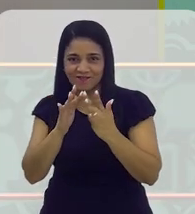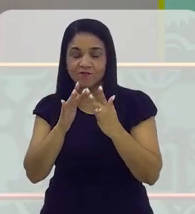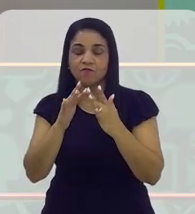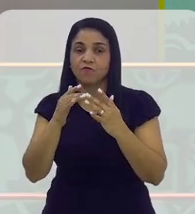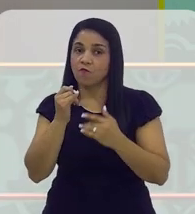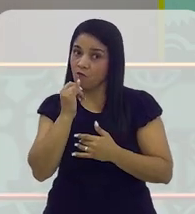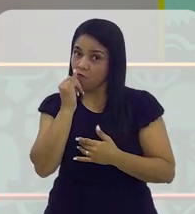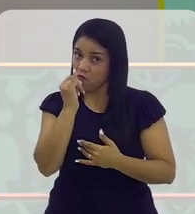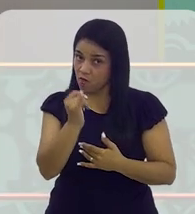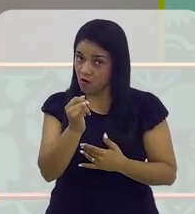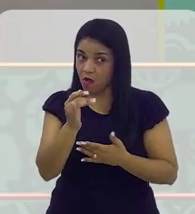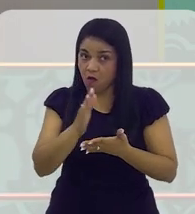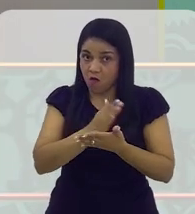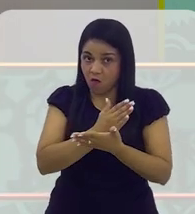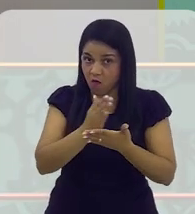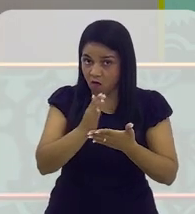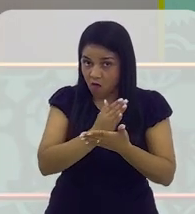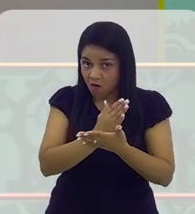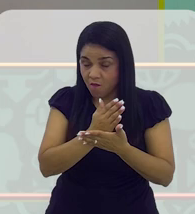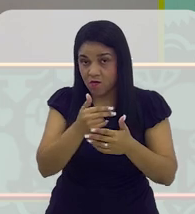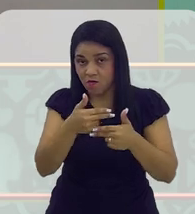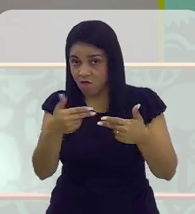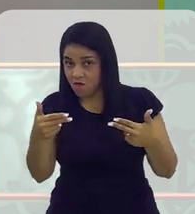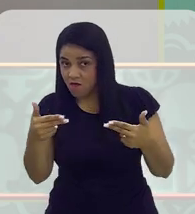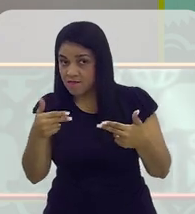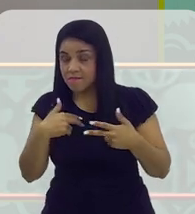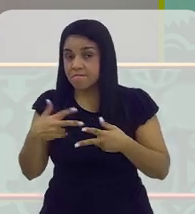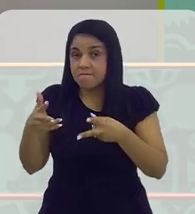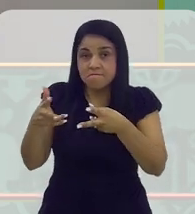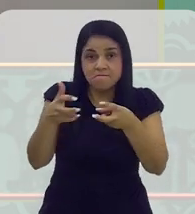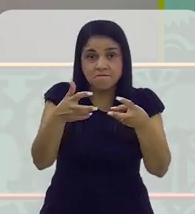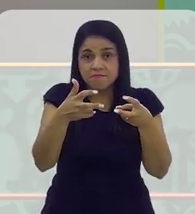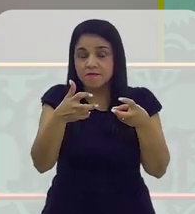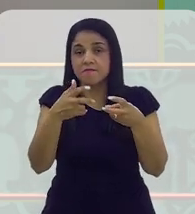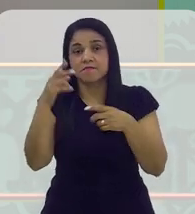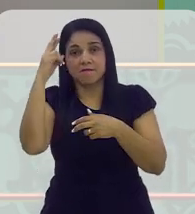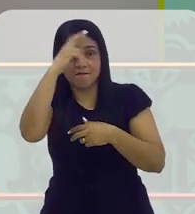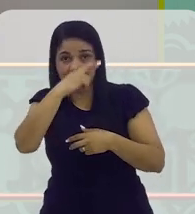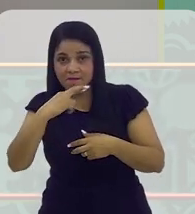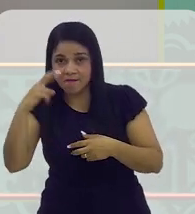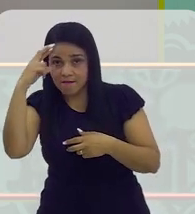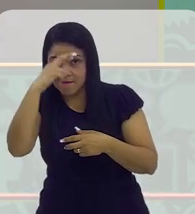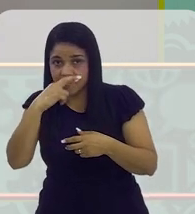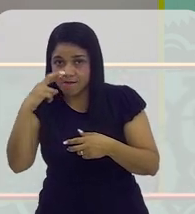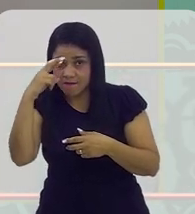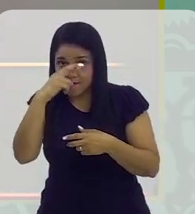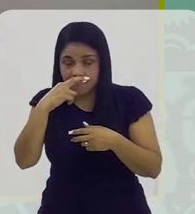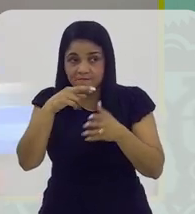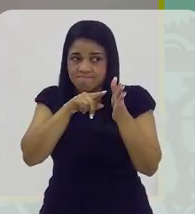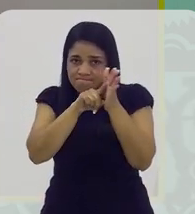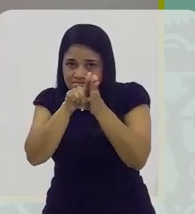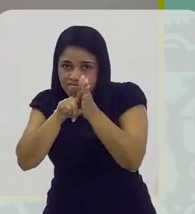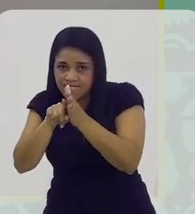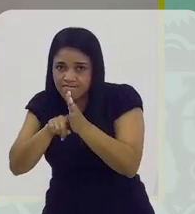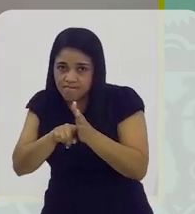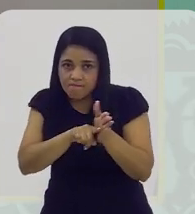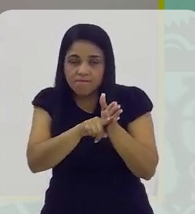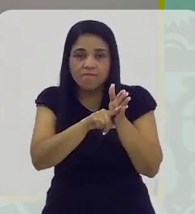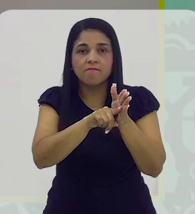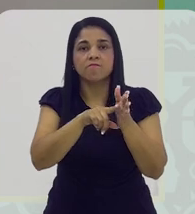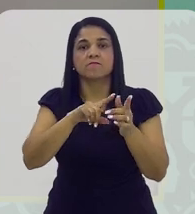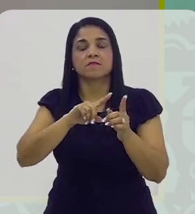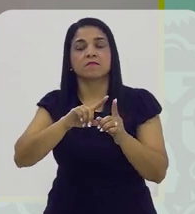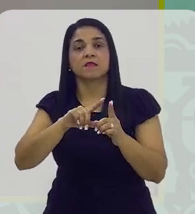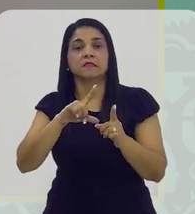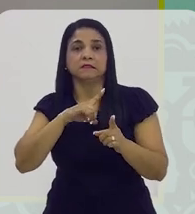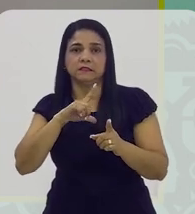eu vou falar aqui algumas coisas, assim, que são coisas que a gente vê no nosso Sim. monitoramento, na nossa investigação, que